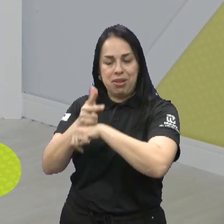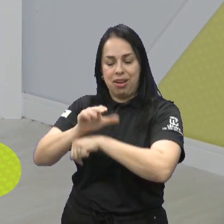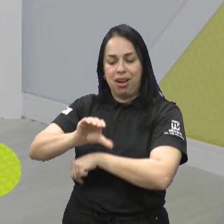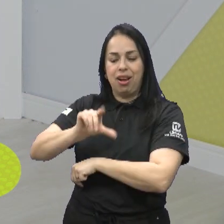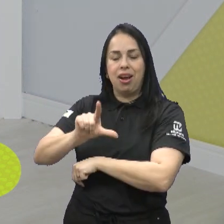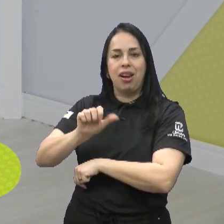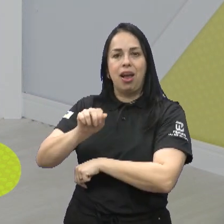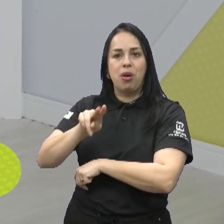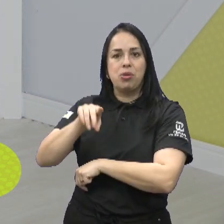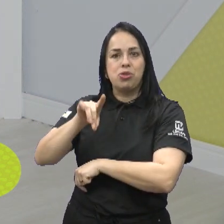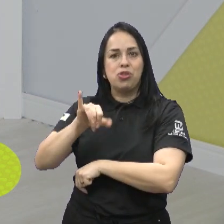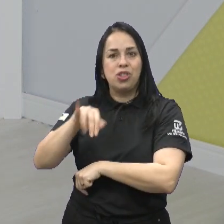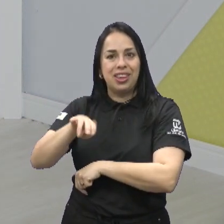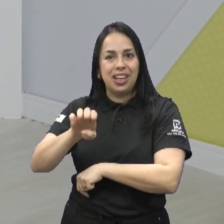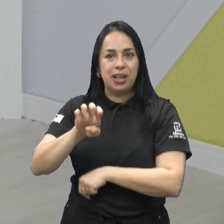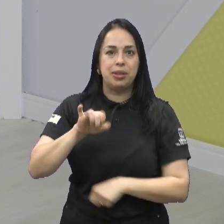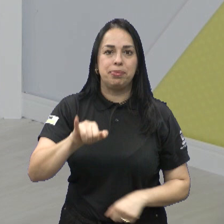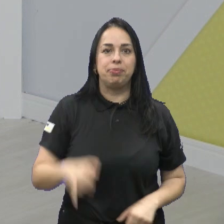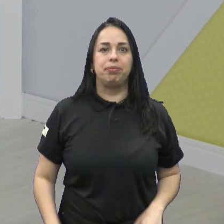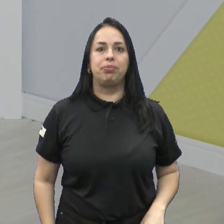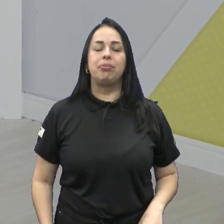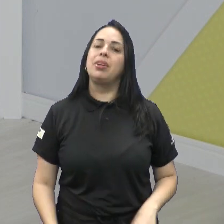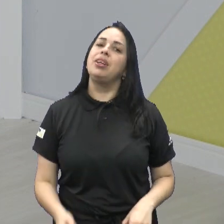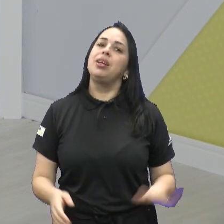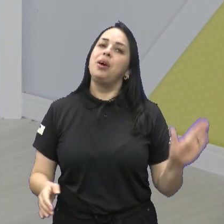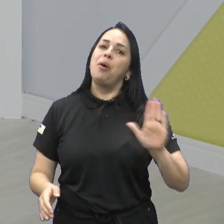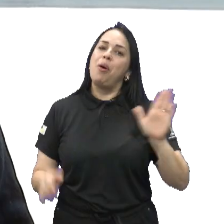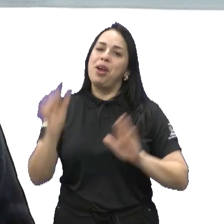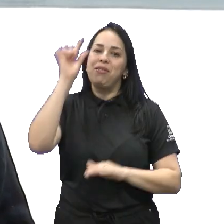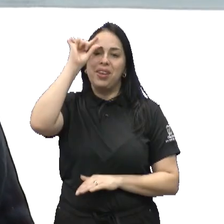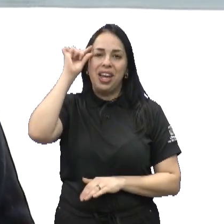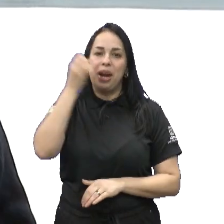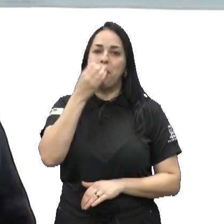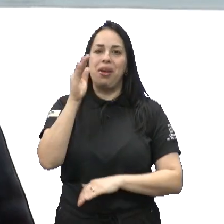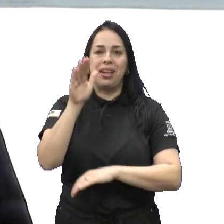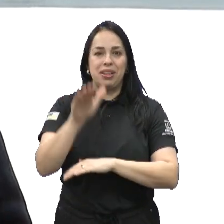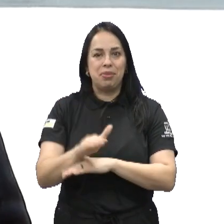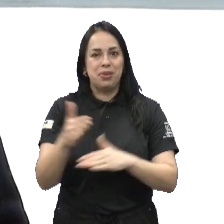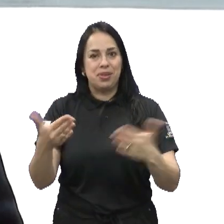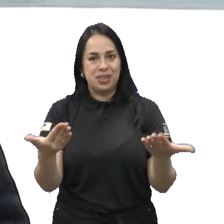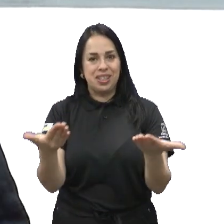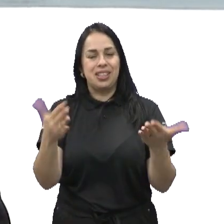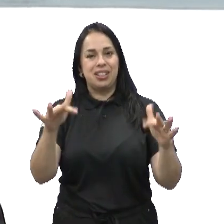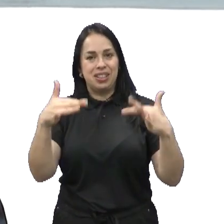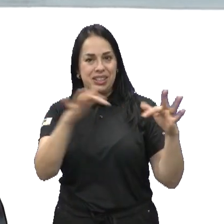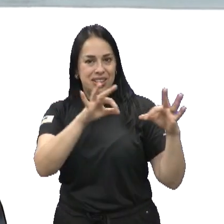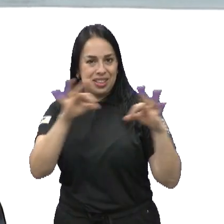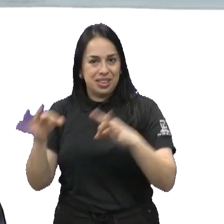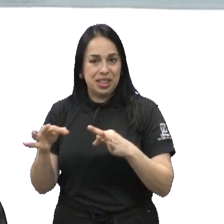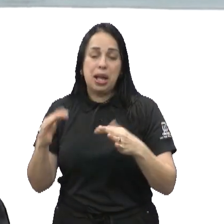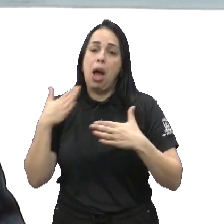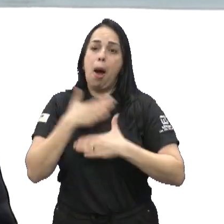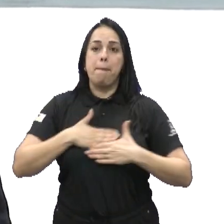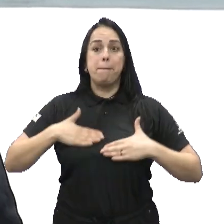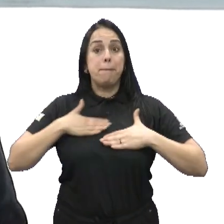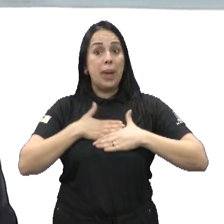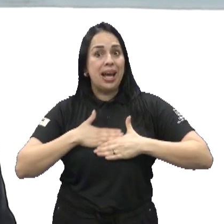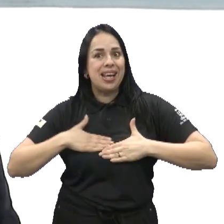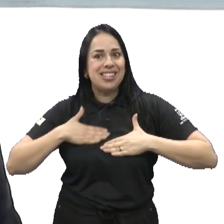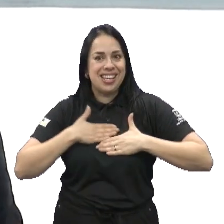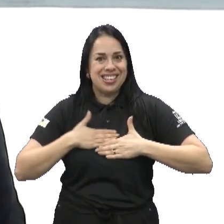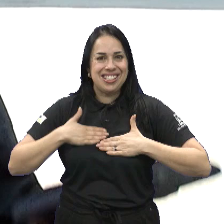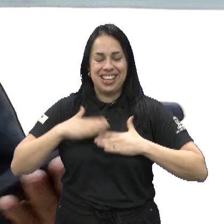Diz aí, Ana, boa tarde. Oi, Vieira, boa tarde para você, boa tarde a todos que nos assistem. Que prazer poder fazer parte do